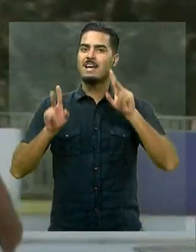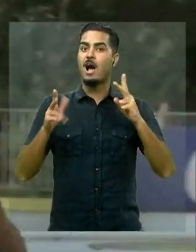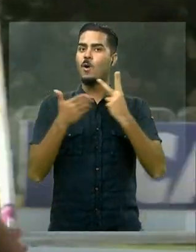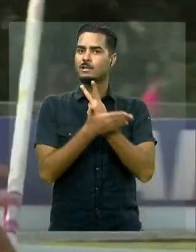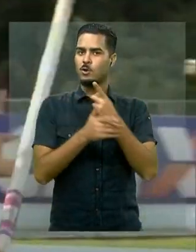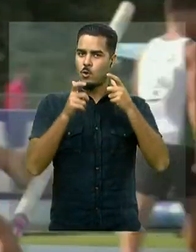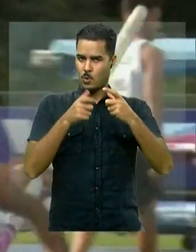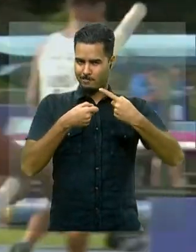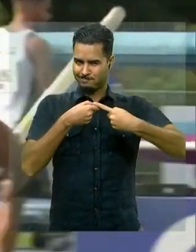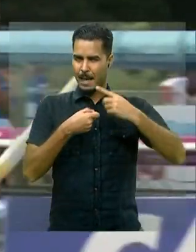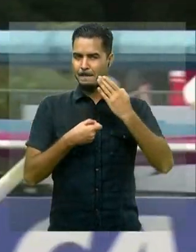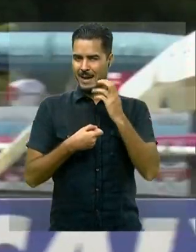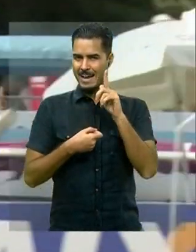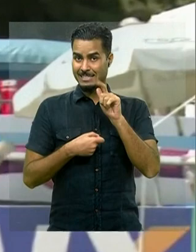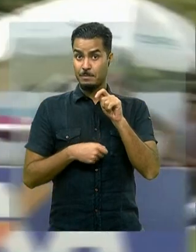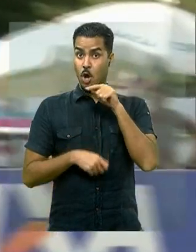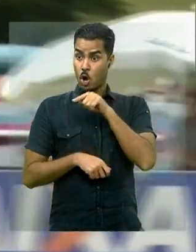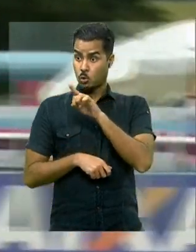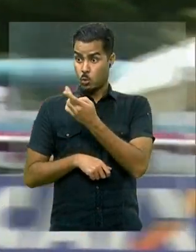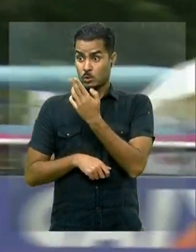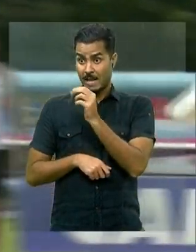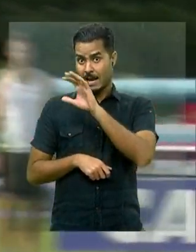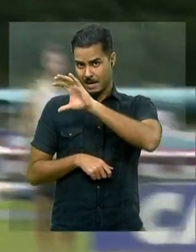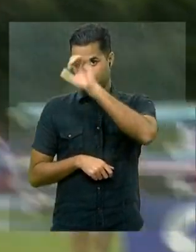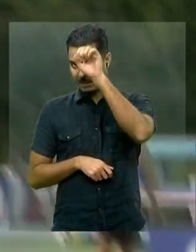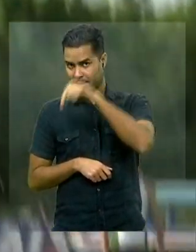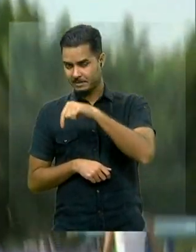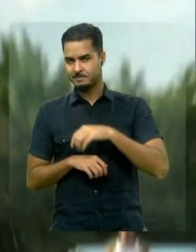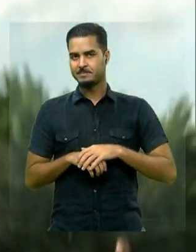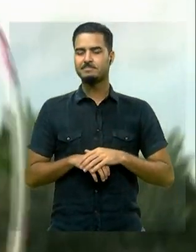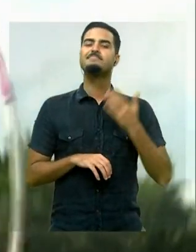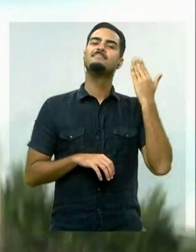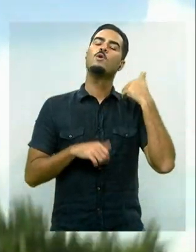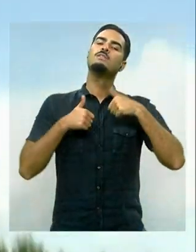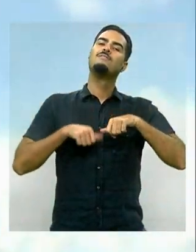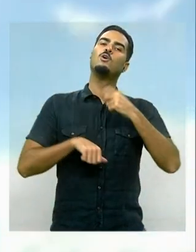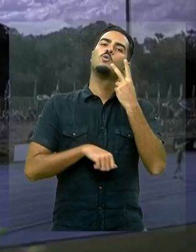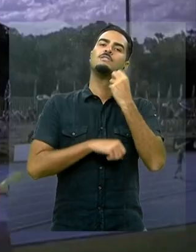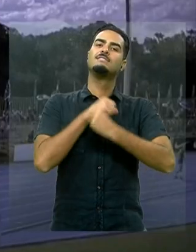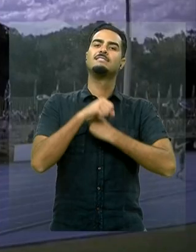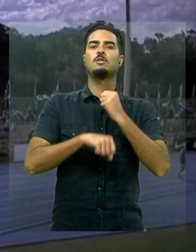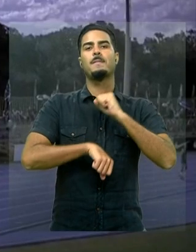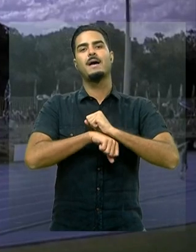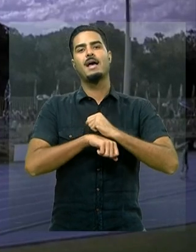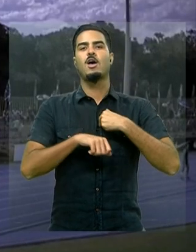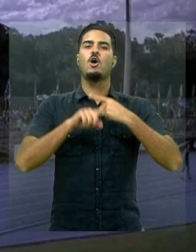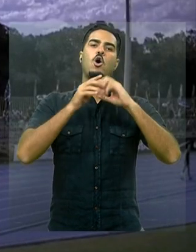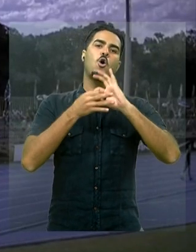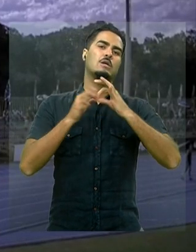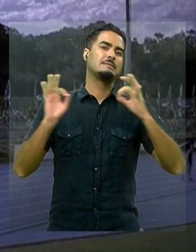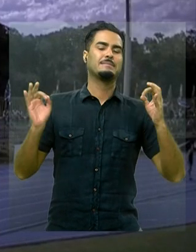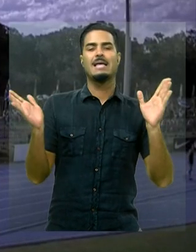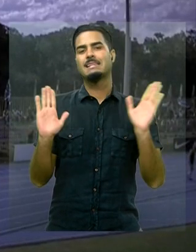Paulista. Dutra foi campeão. Fiquei 2 anos aí meio que parado, depois das Olimpíadas, aí sem...